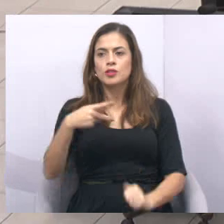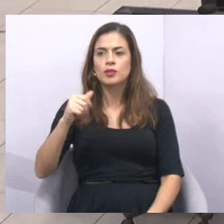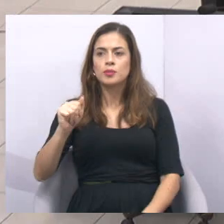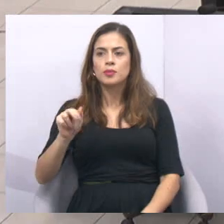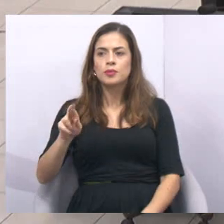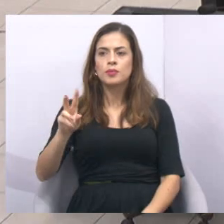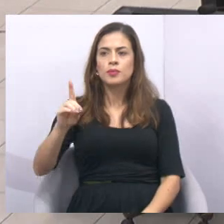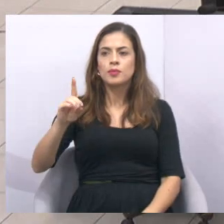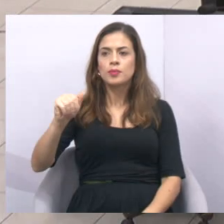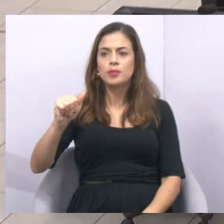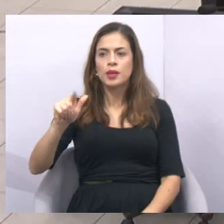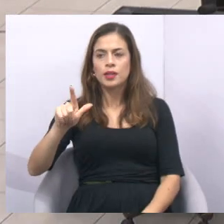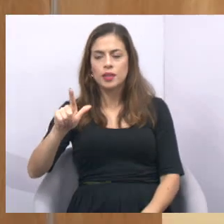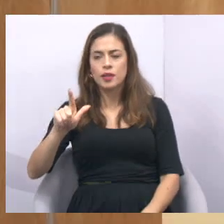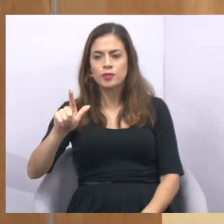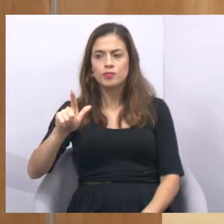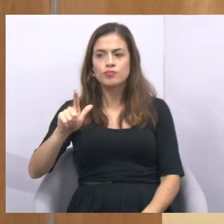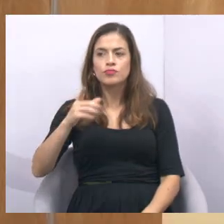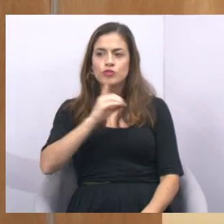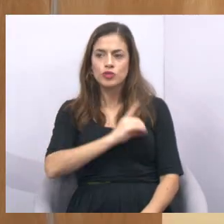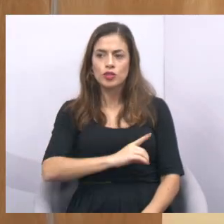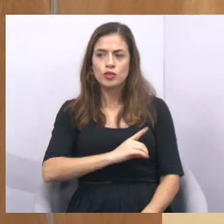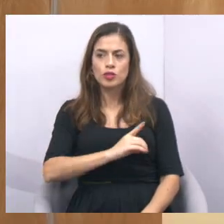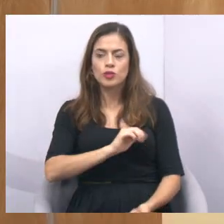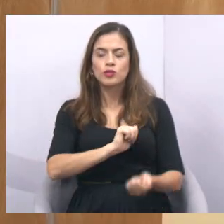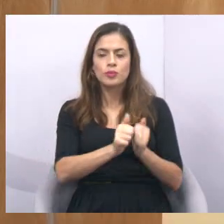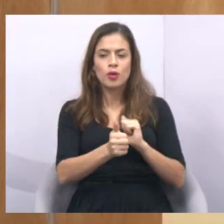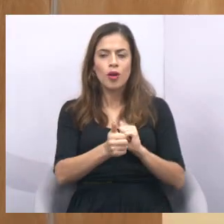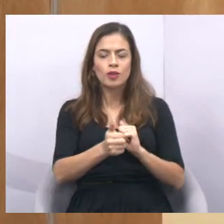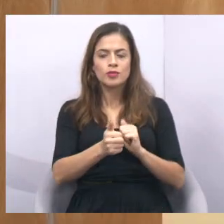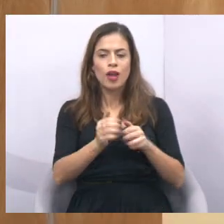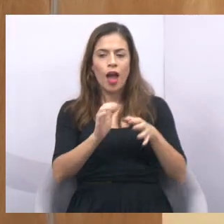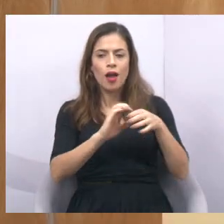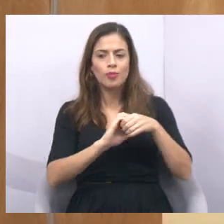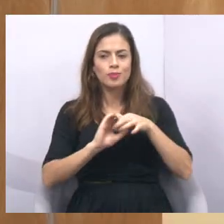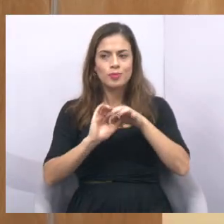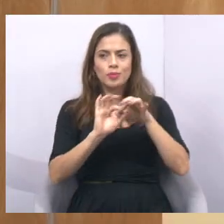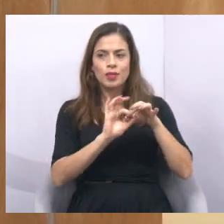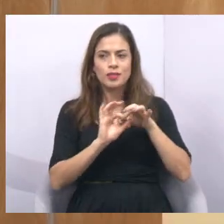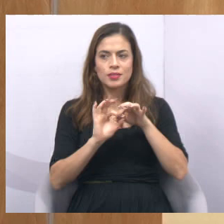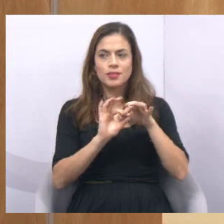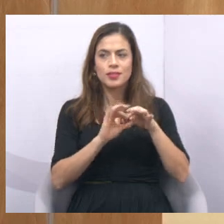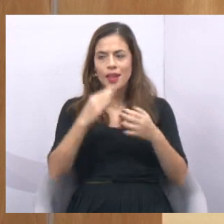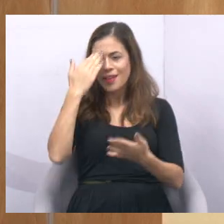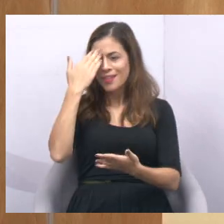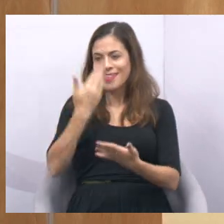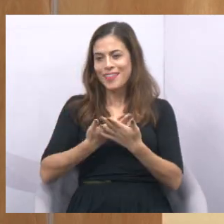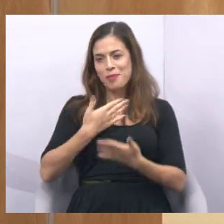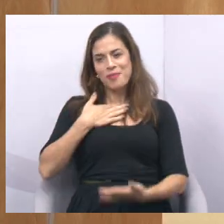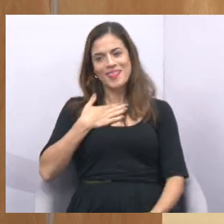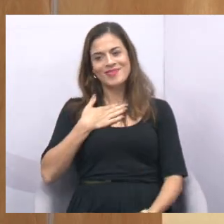Pardal, nosso diretor de Esportes, parceiro, o cara que acreditou em mim,